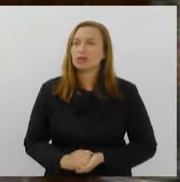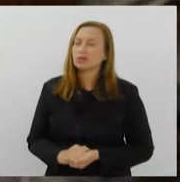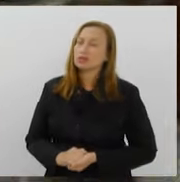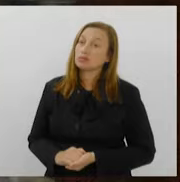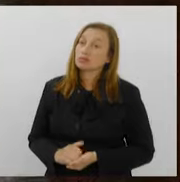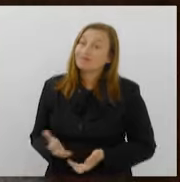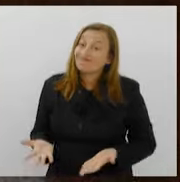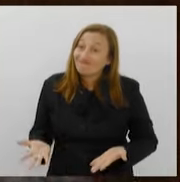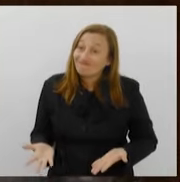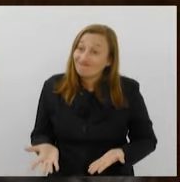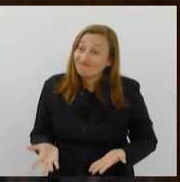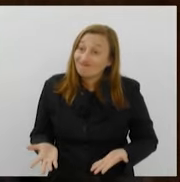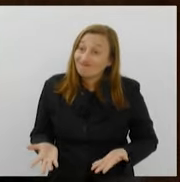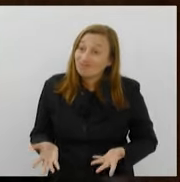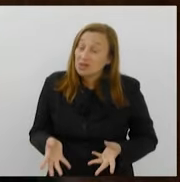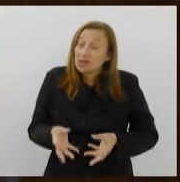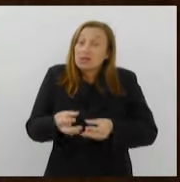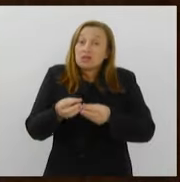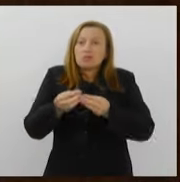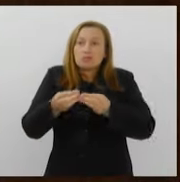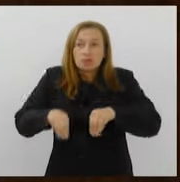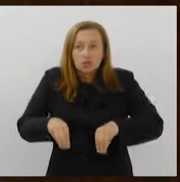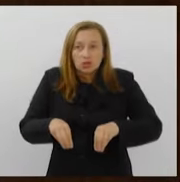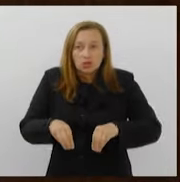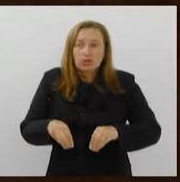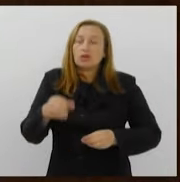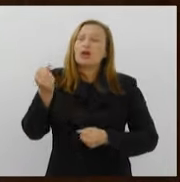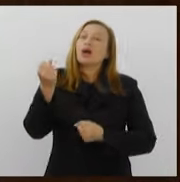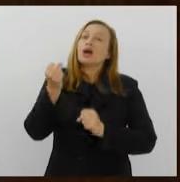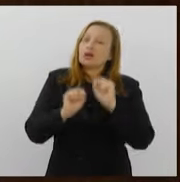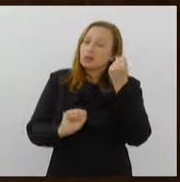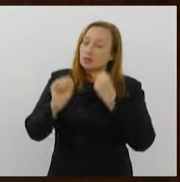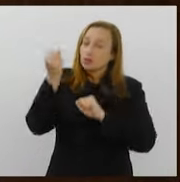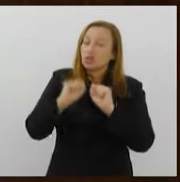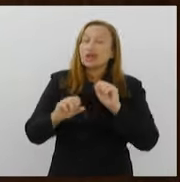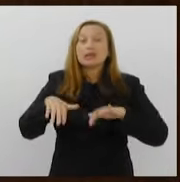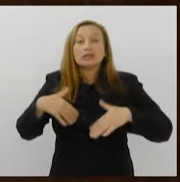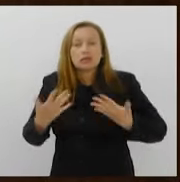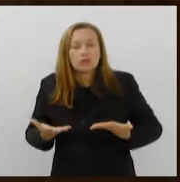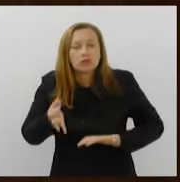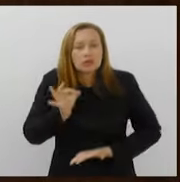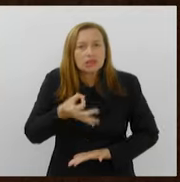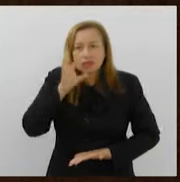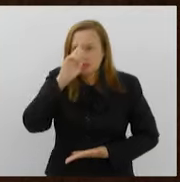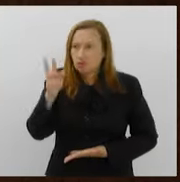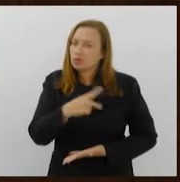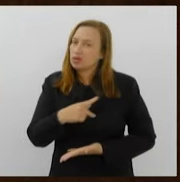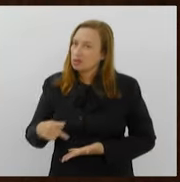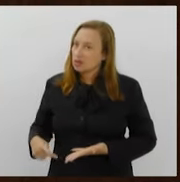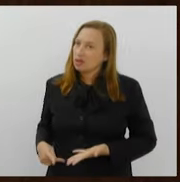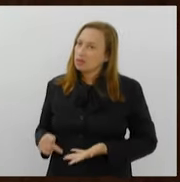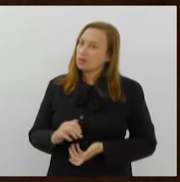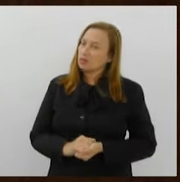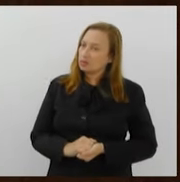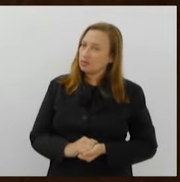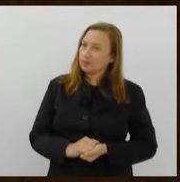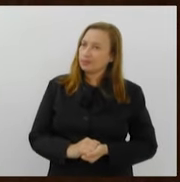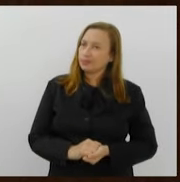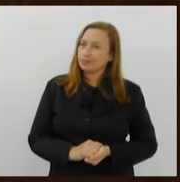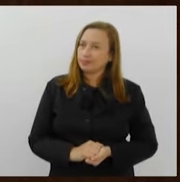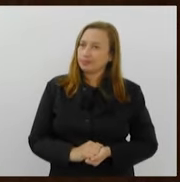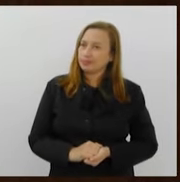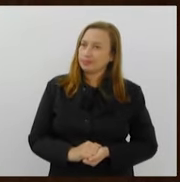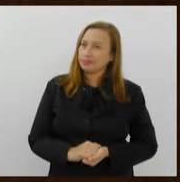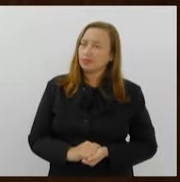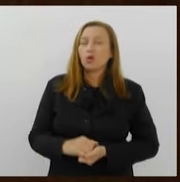vai devastar essas indústrias. Então, eu tenho certeza, senhor presidente, que,